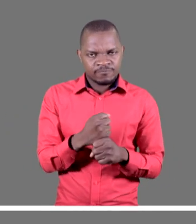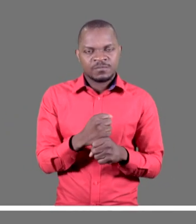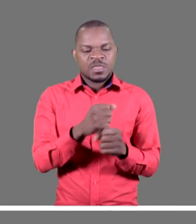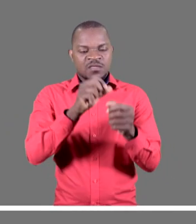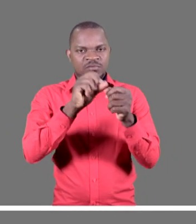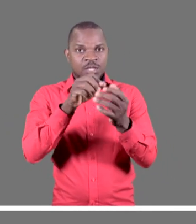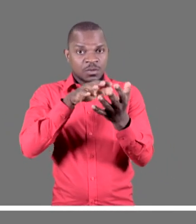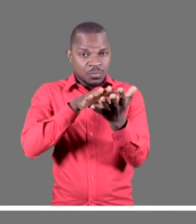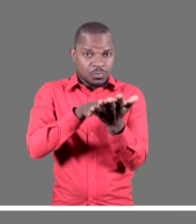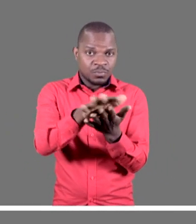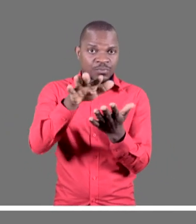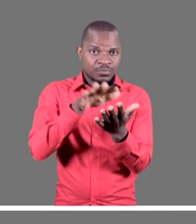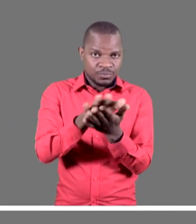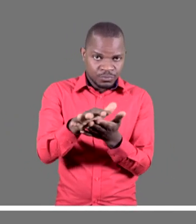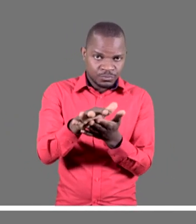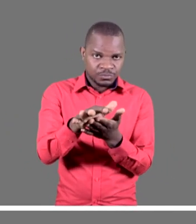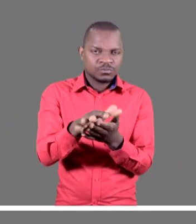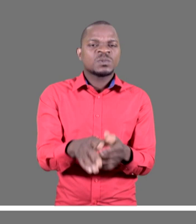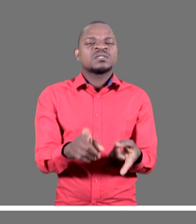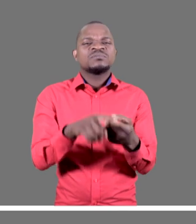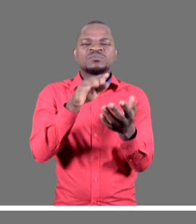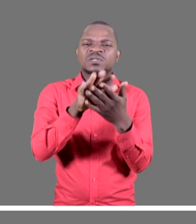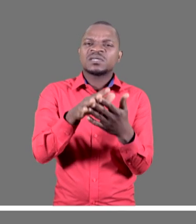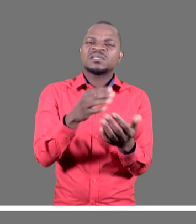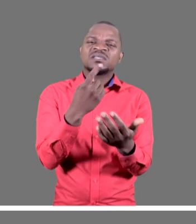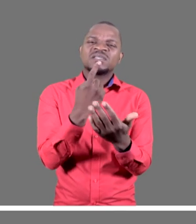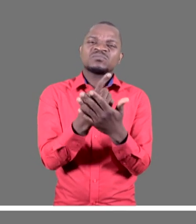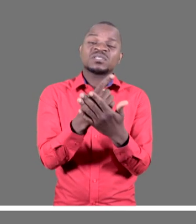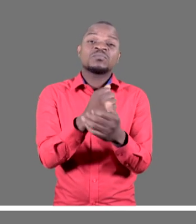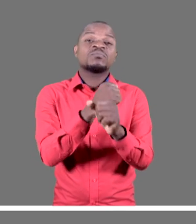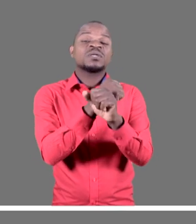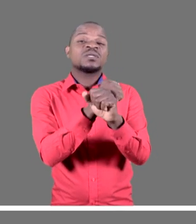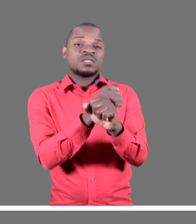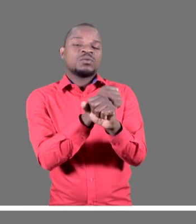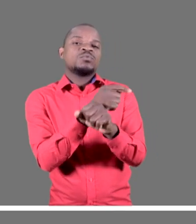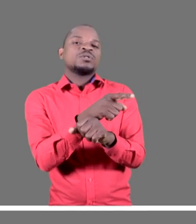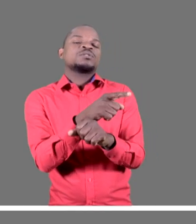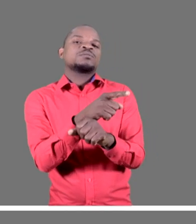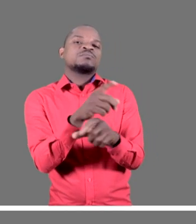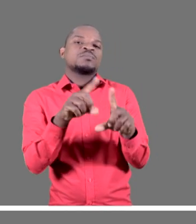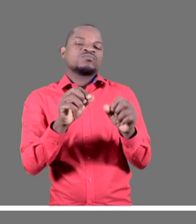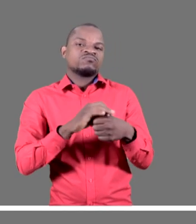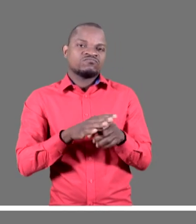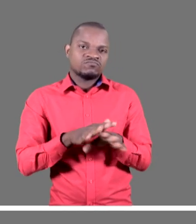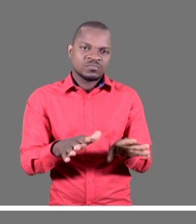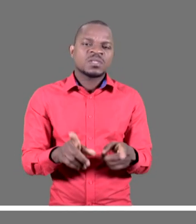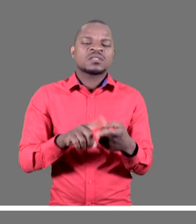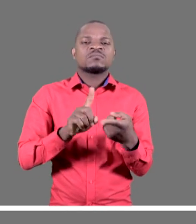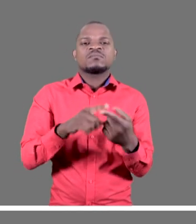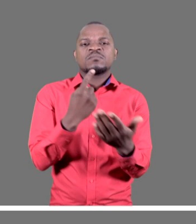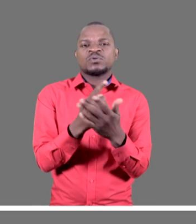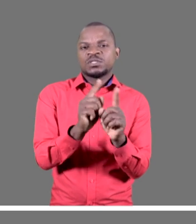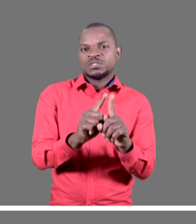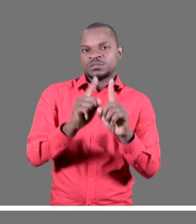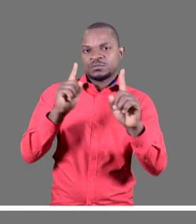sensibilização, não só do perigo, do distanciamento que as pessoas, as crianças e os professores